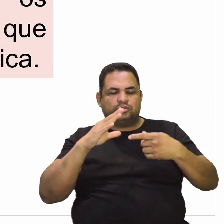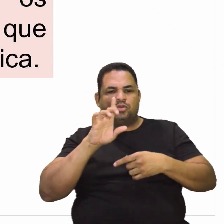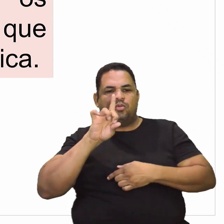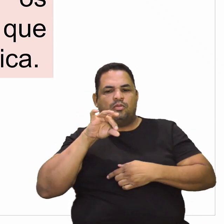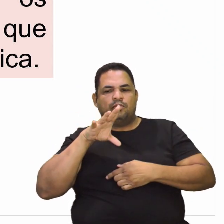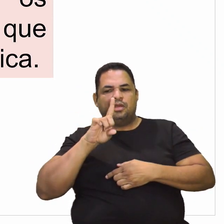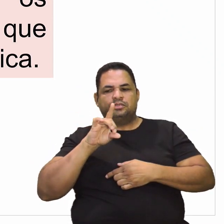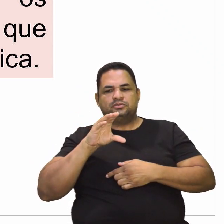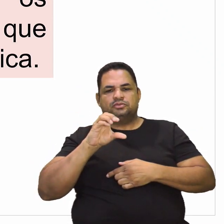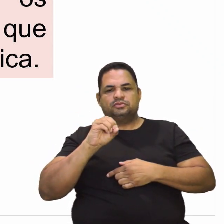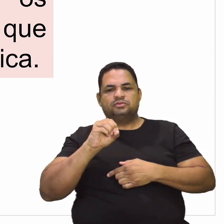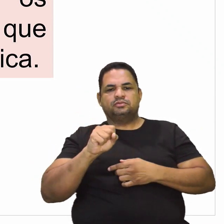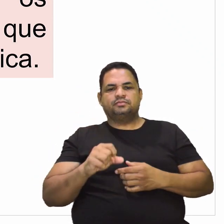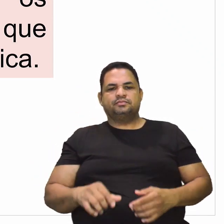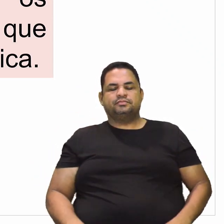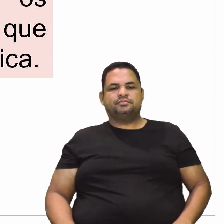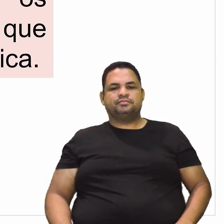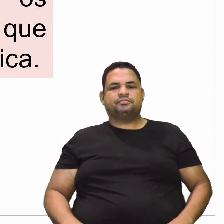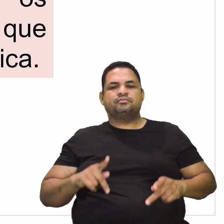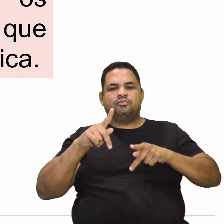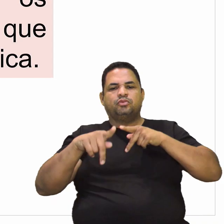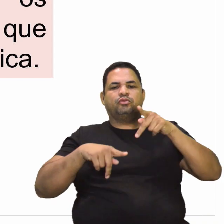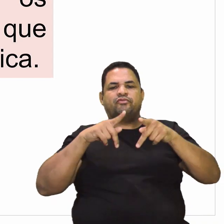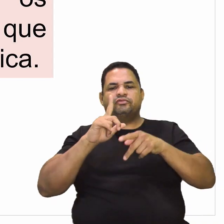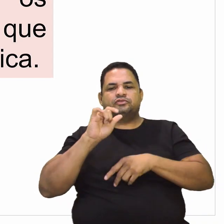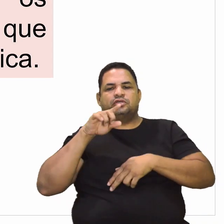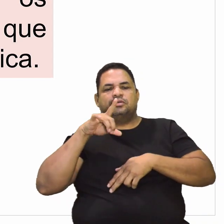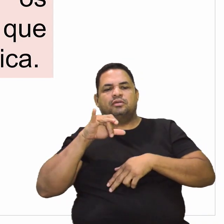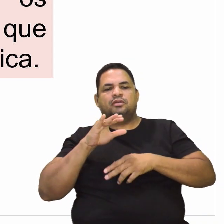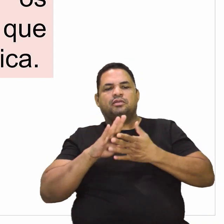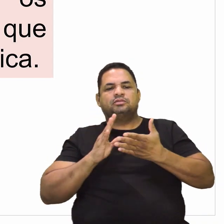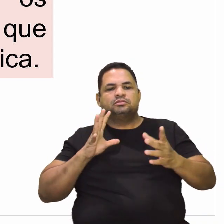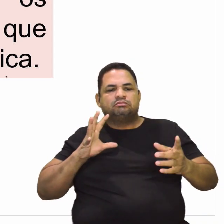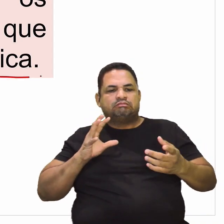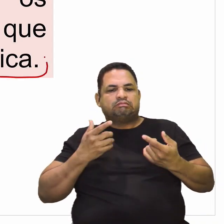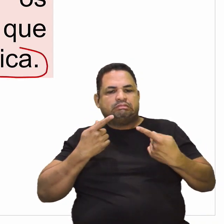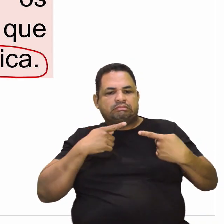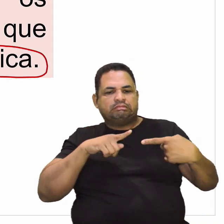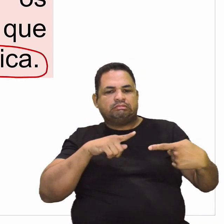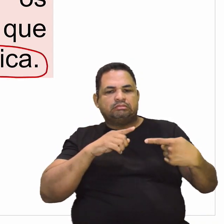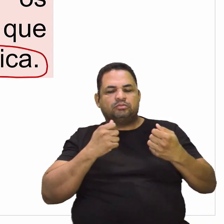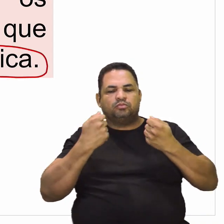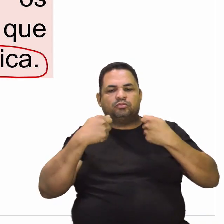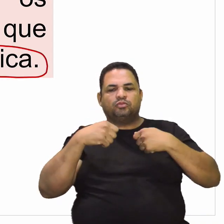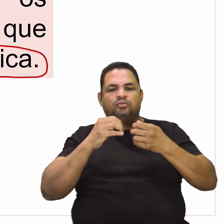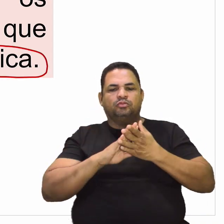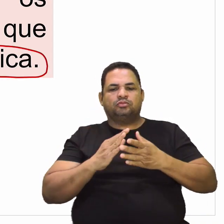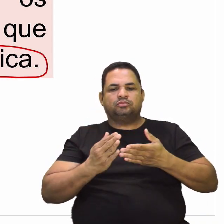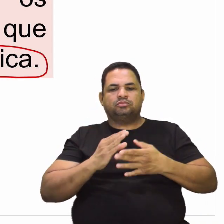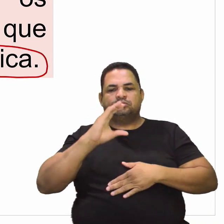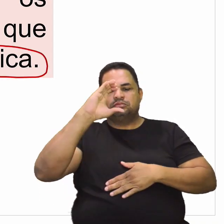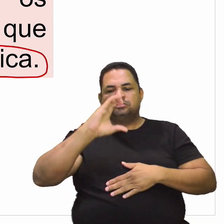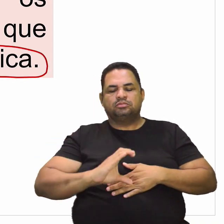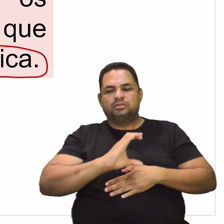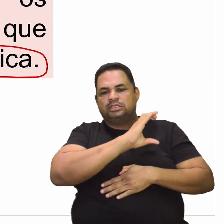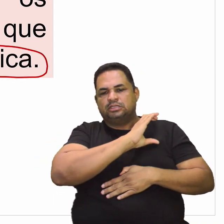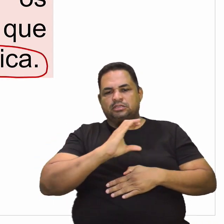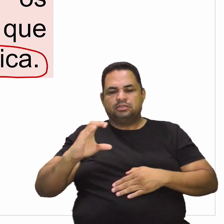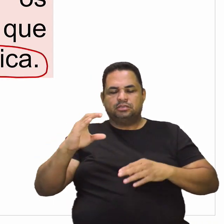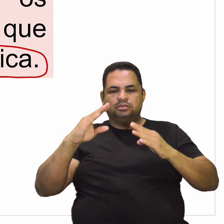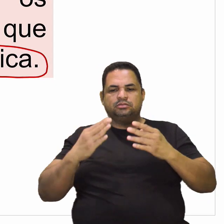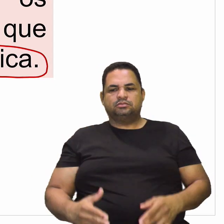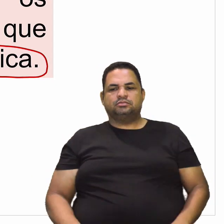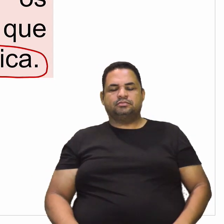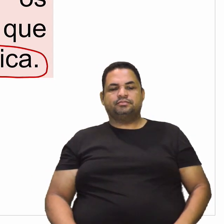Os lombardos, povo germânico que ameaçava o poder da Igreja Católica. Olha que